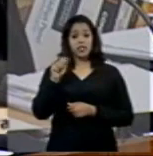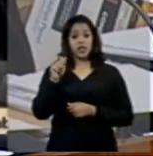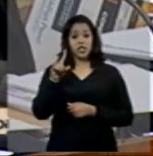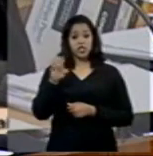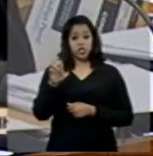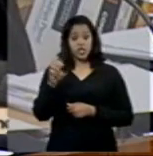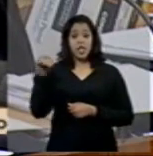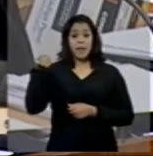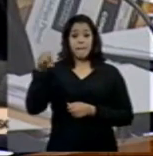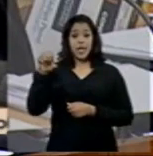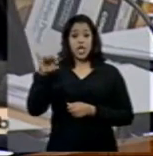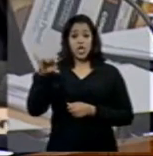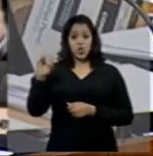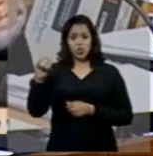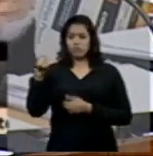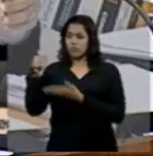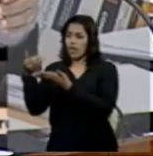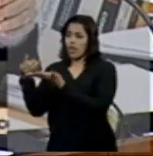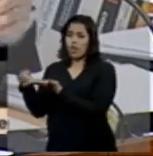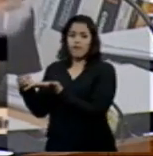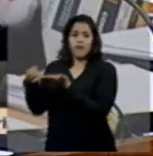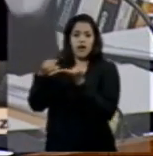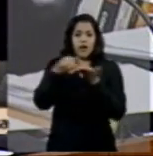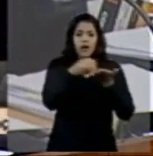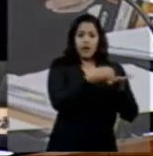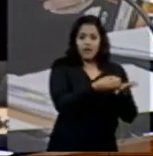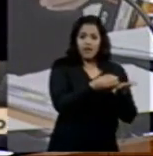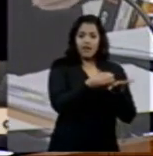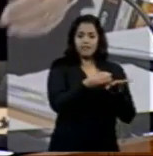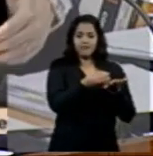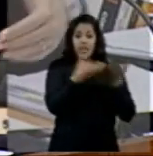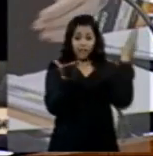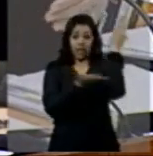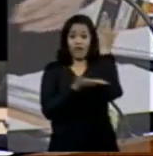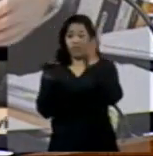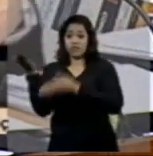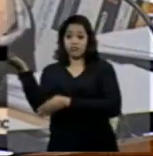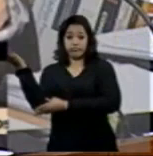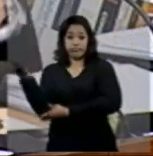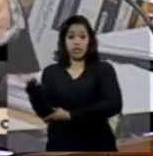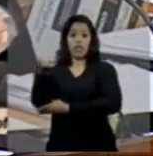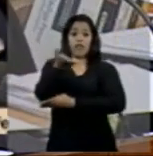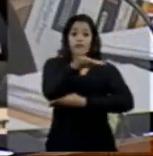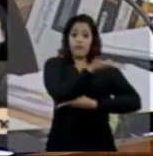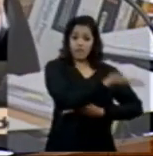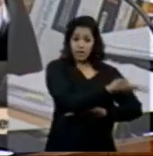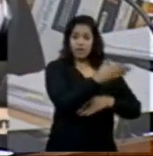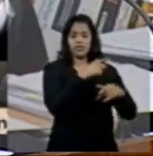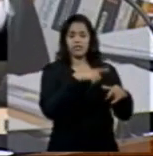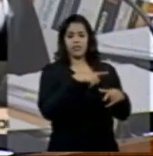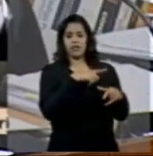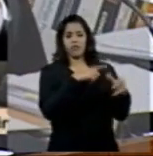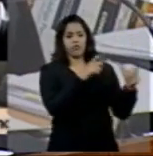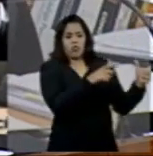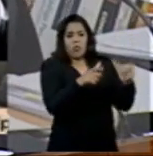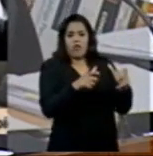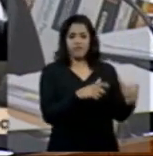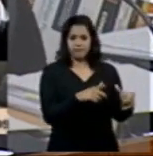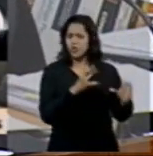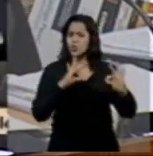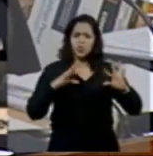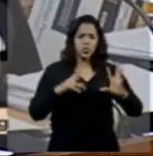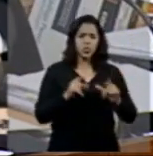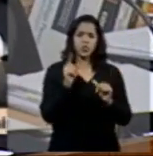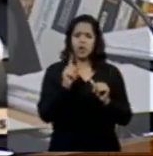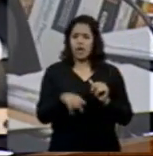transportar os eucaliptos? Todas elas são atividades dentro de um processo, dentro de um fluxo de